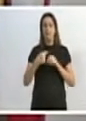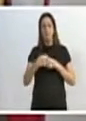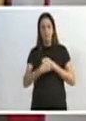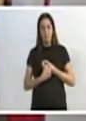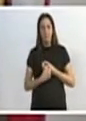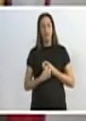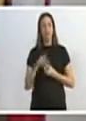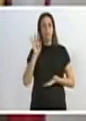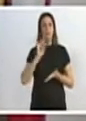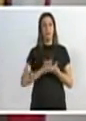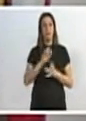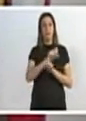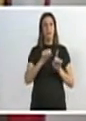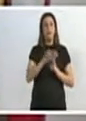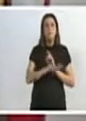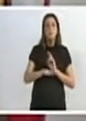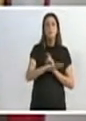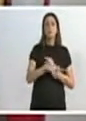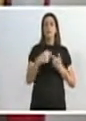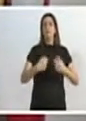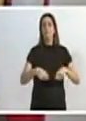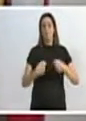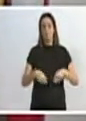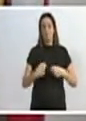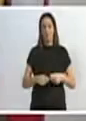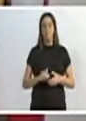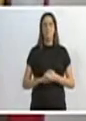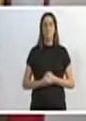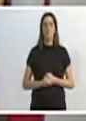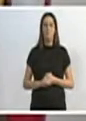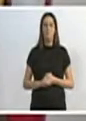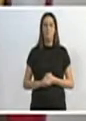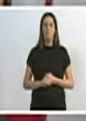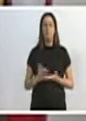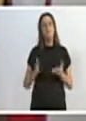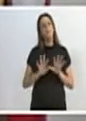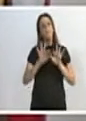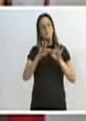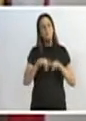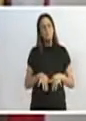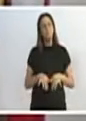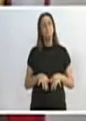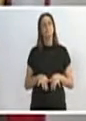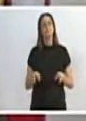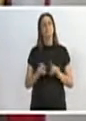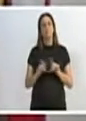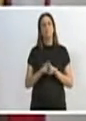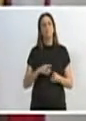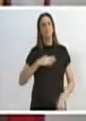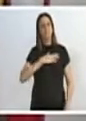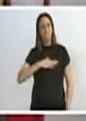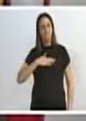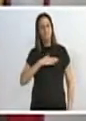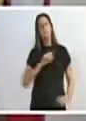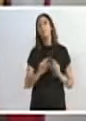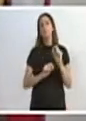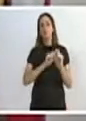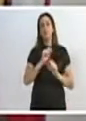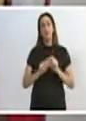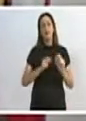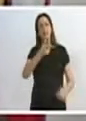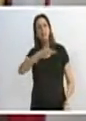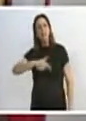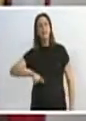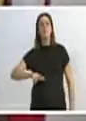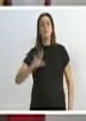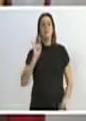da sociedade, da cidade, do nosso povo e da nossa gente. Para finalizar, senhor presidente, eu gostaria mais uma vez de reconhecer